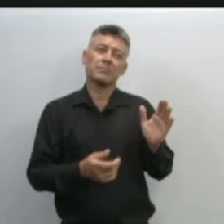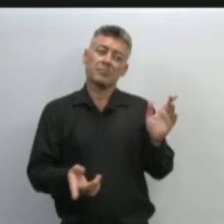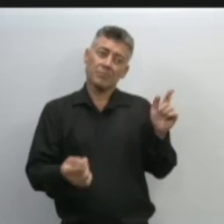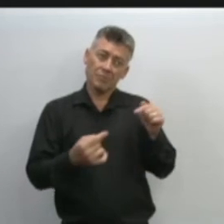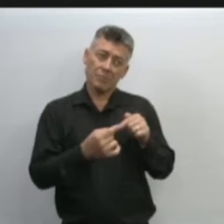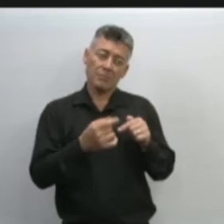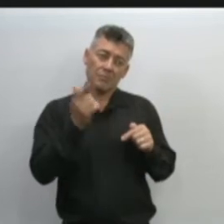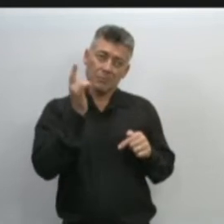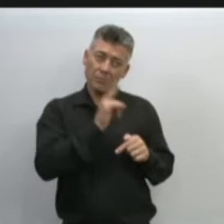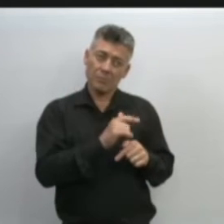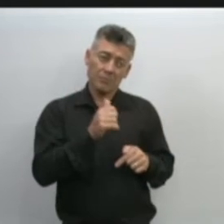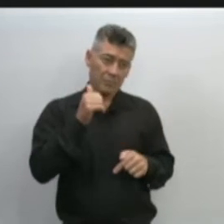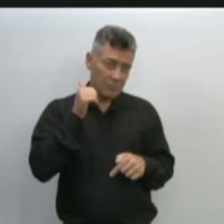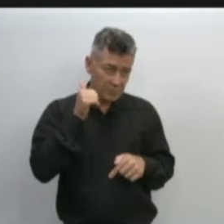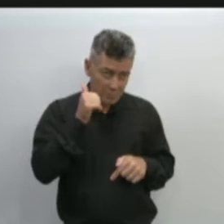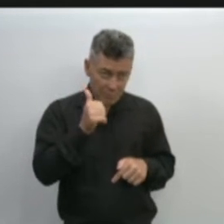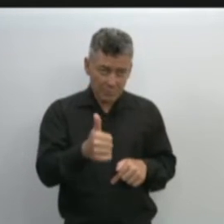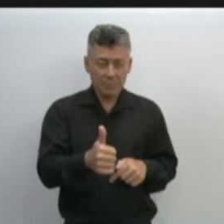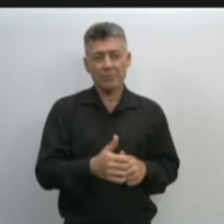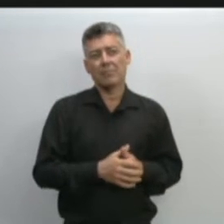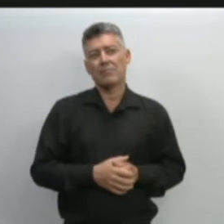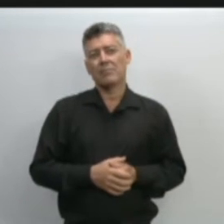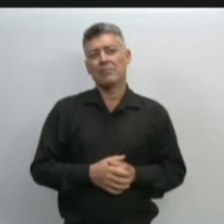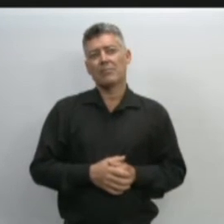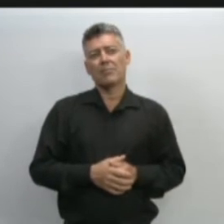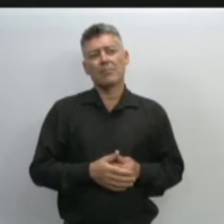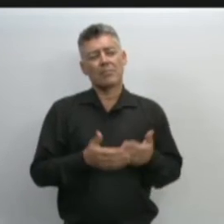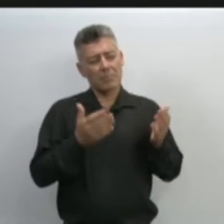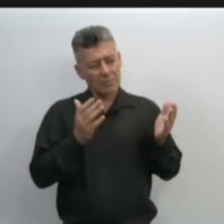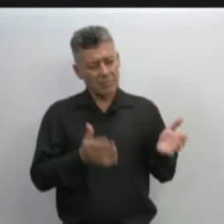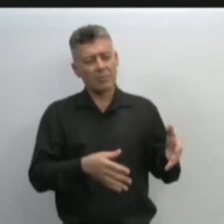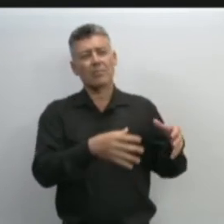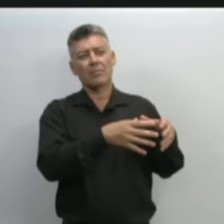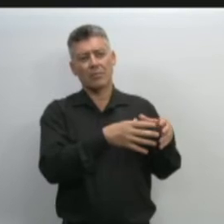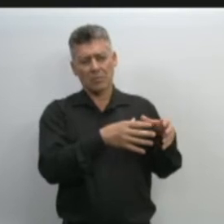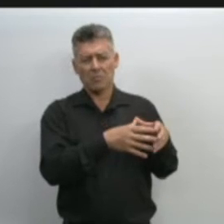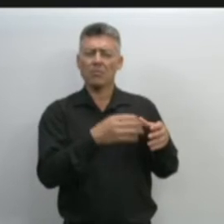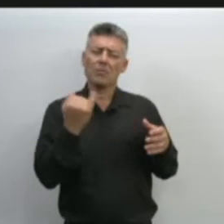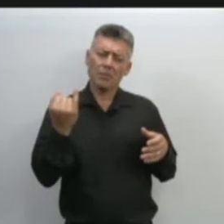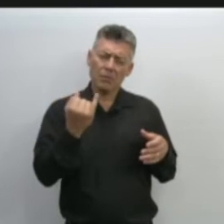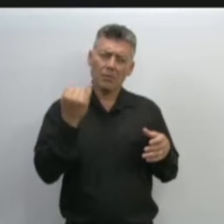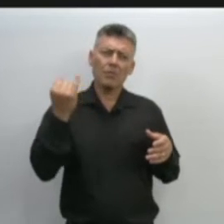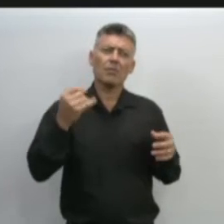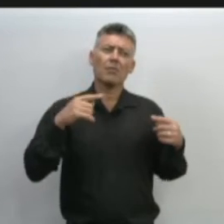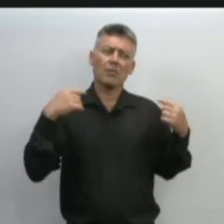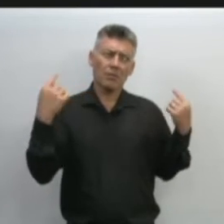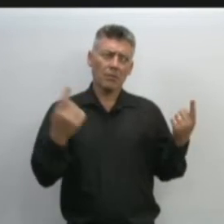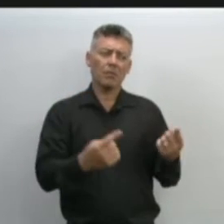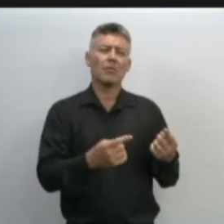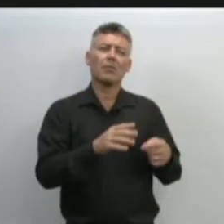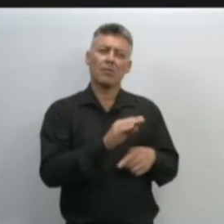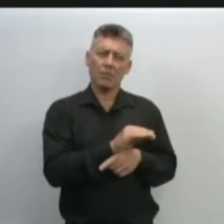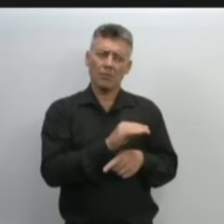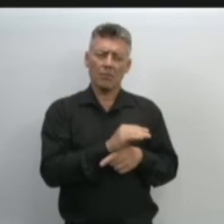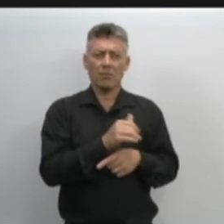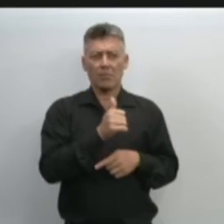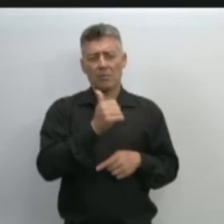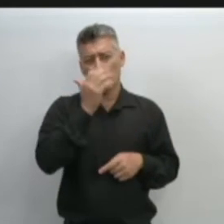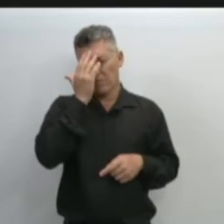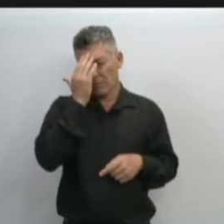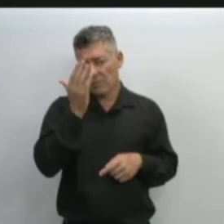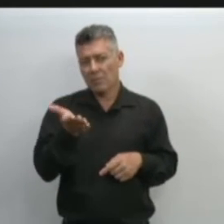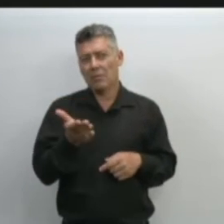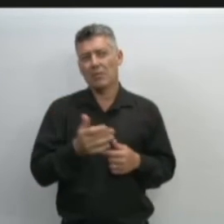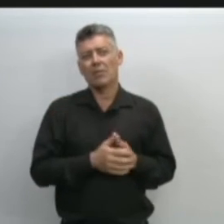uma homenagem, que faz referência a um segmento tão importante e tão pouco valorizado. Parabéns, muito obrigada